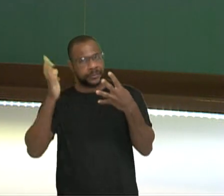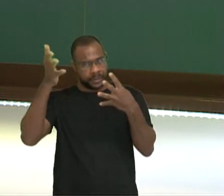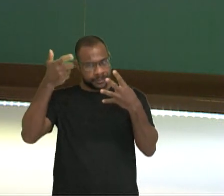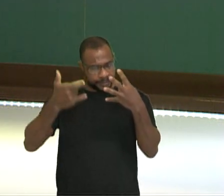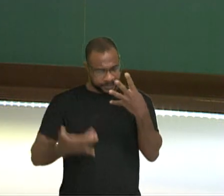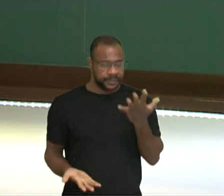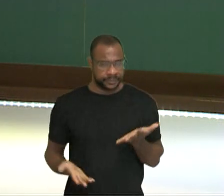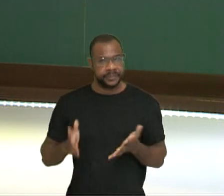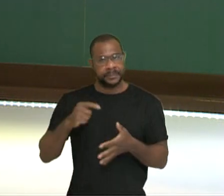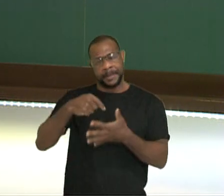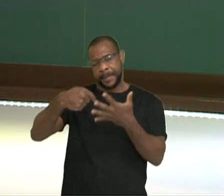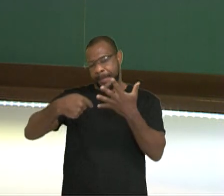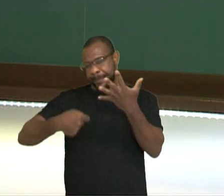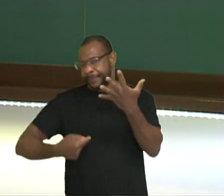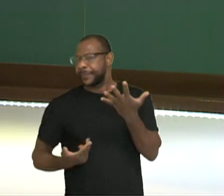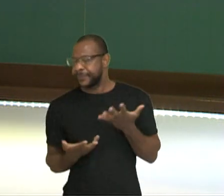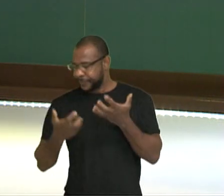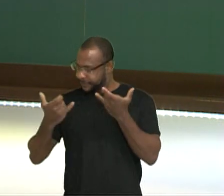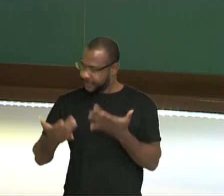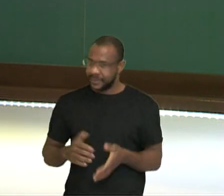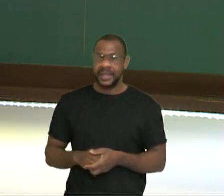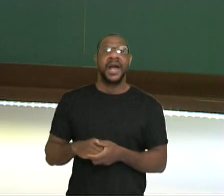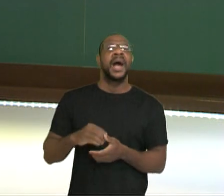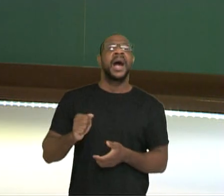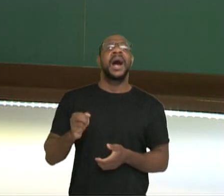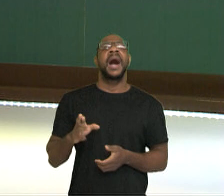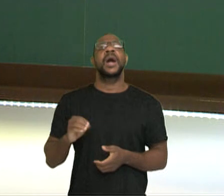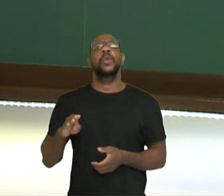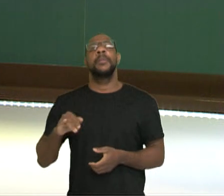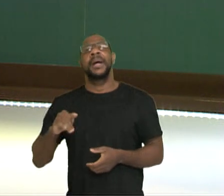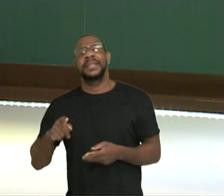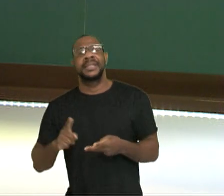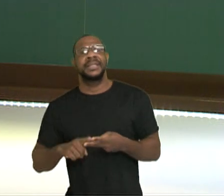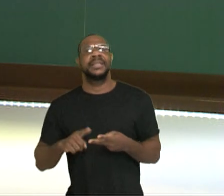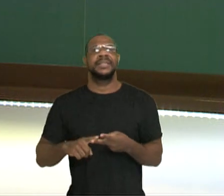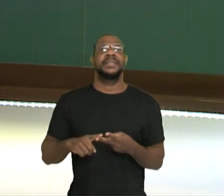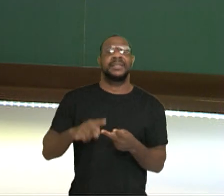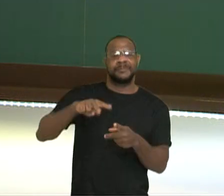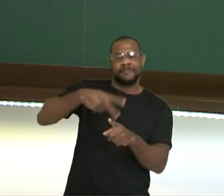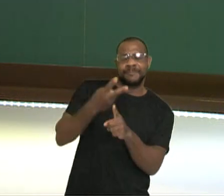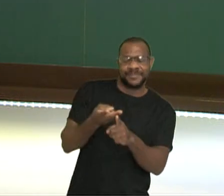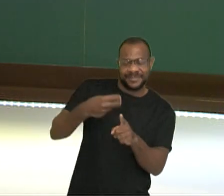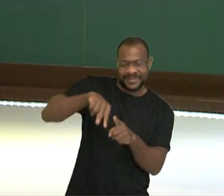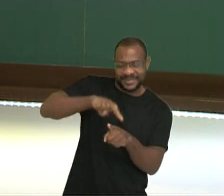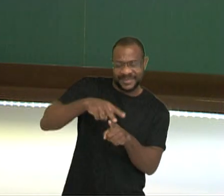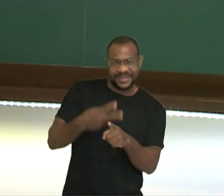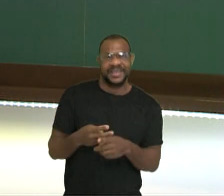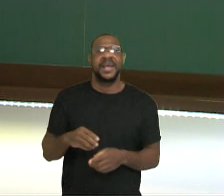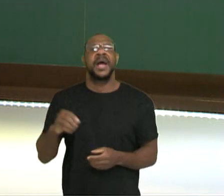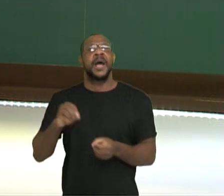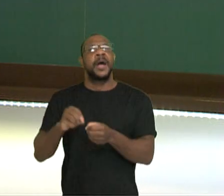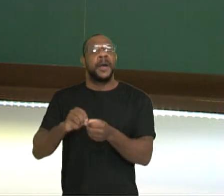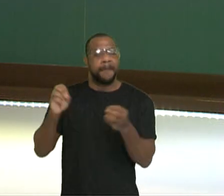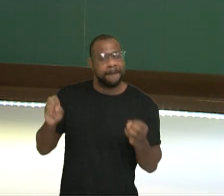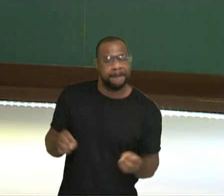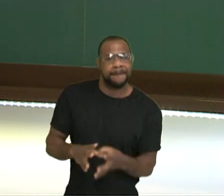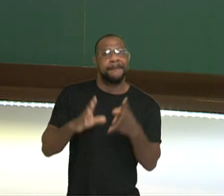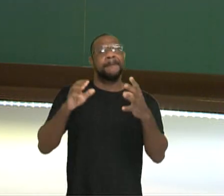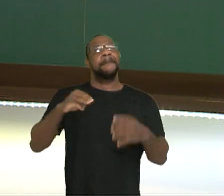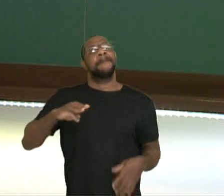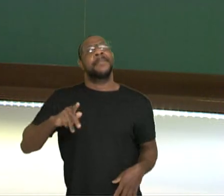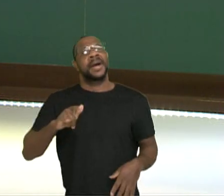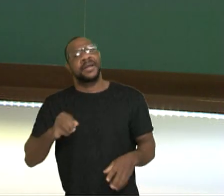formam um espetáculo de circo, né? O acrobacia, né? O contorcionismo, o mágico, né? O